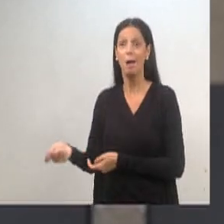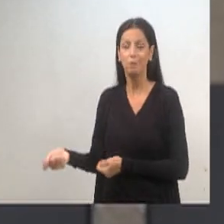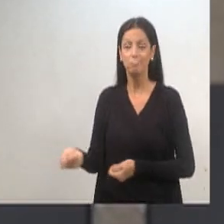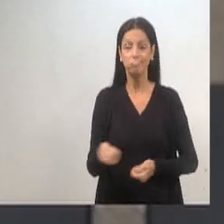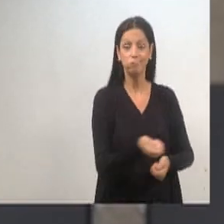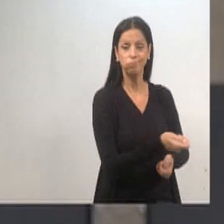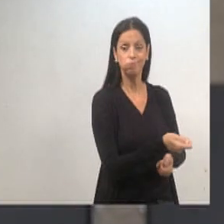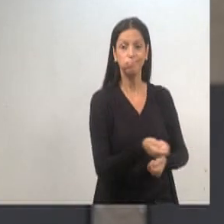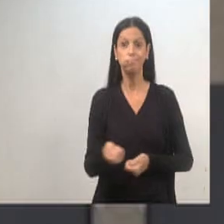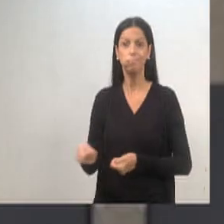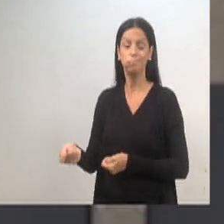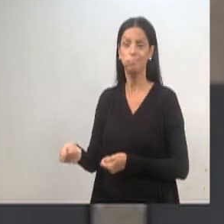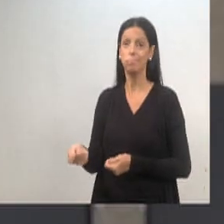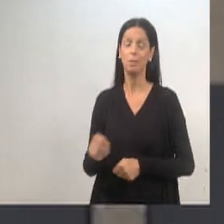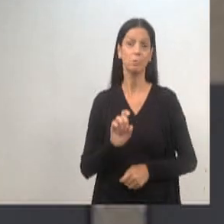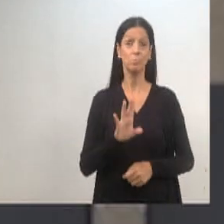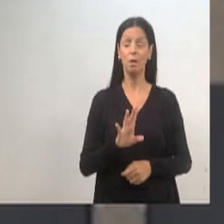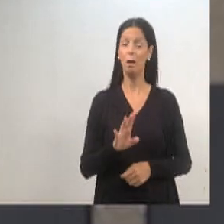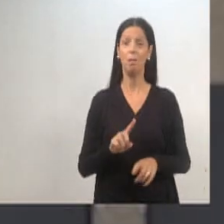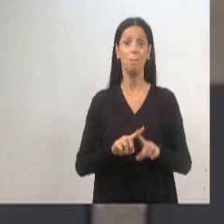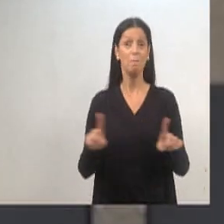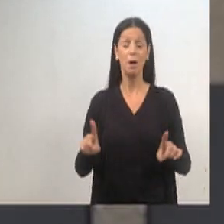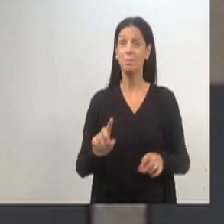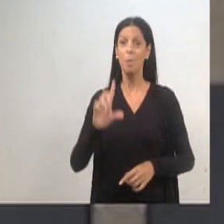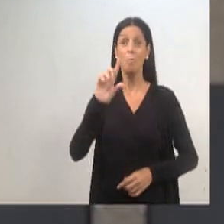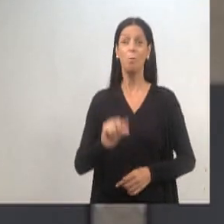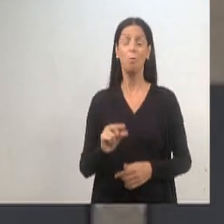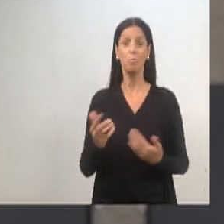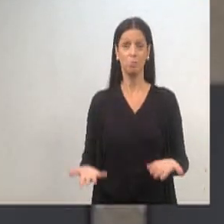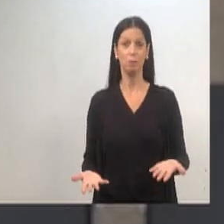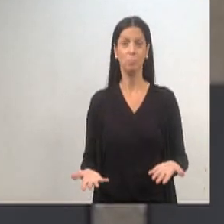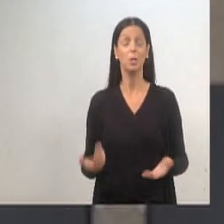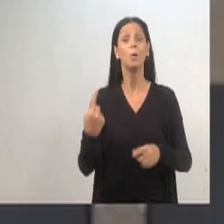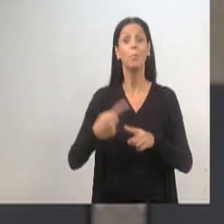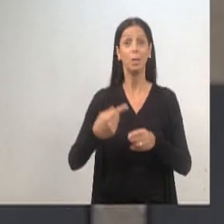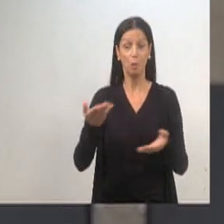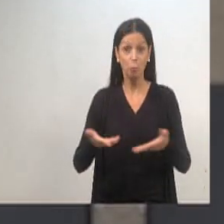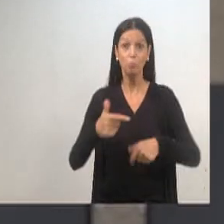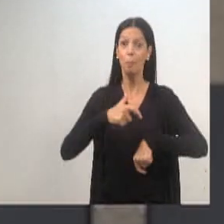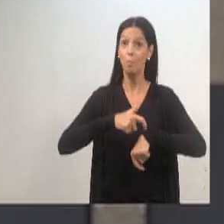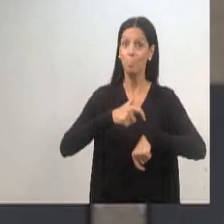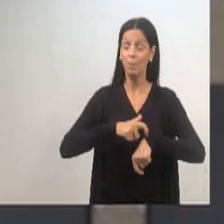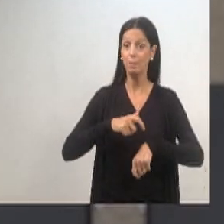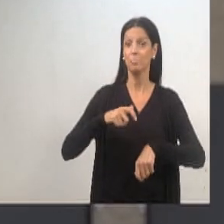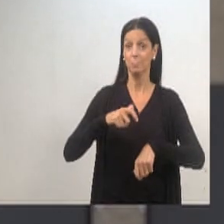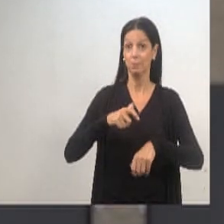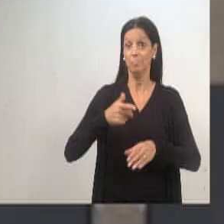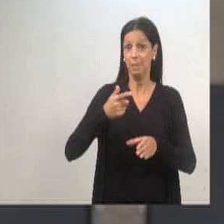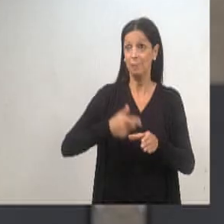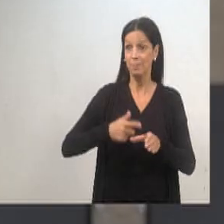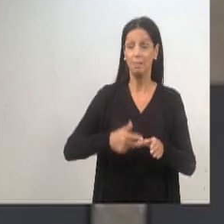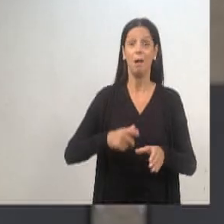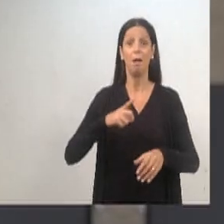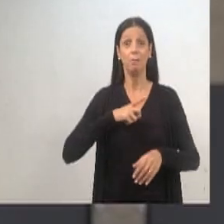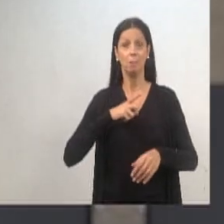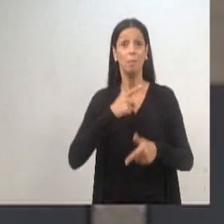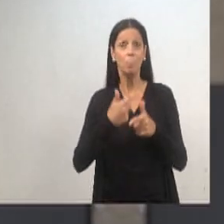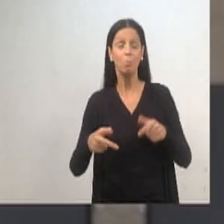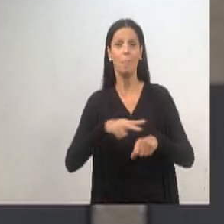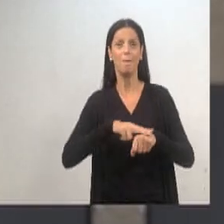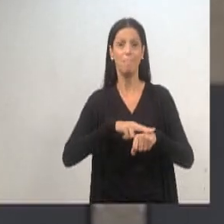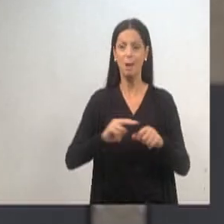demanda, né? Devido à questão da cidade estar num momento difícil com relação ao crescimento do capim,